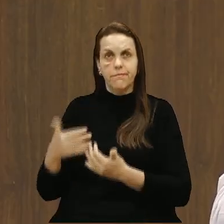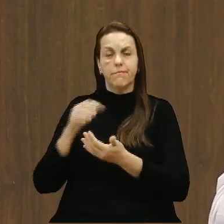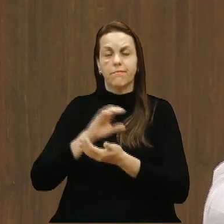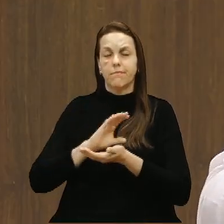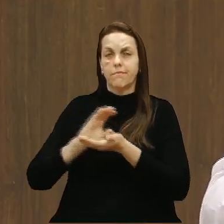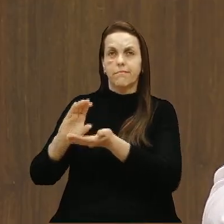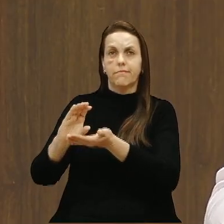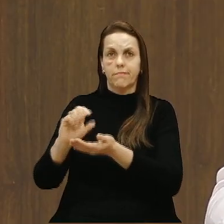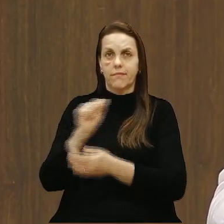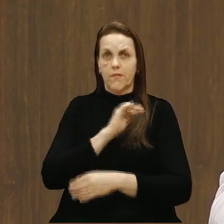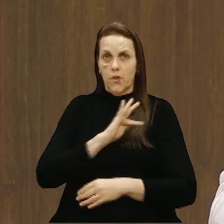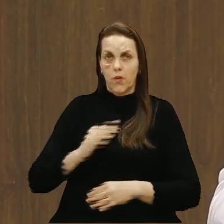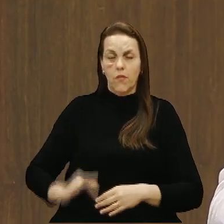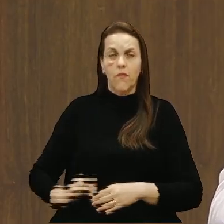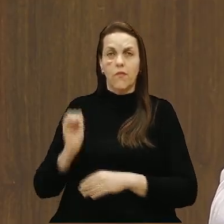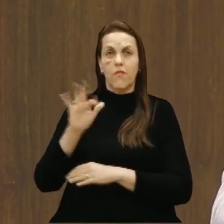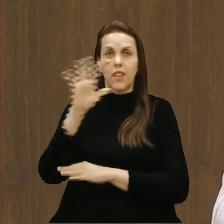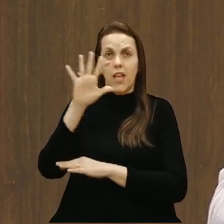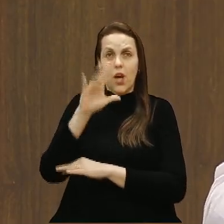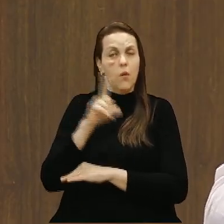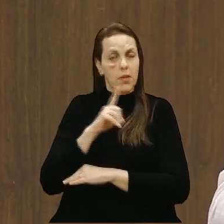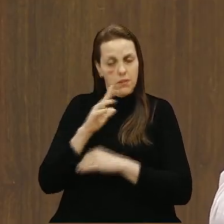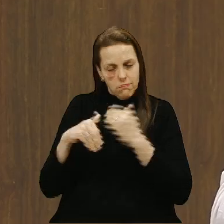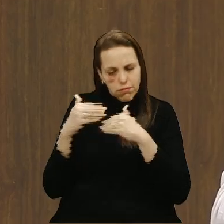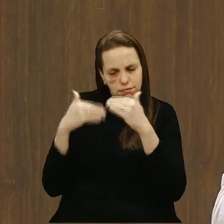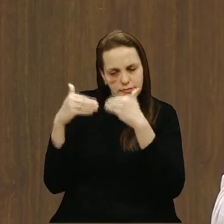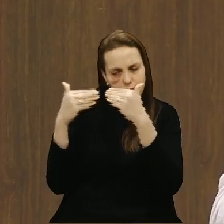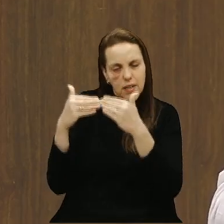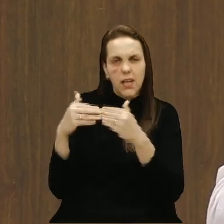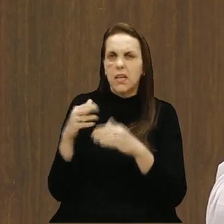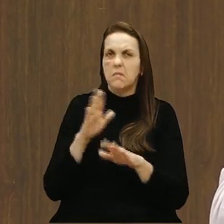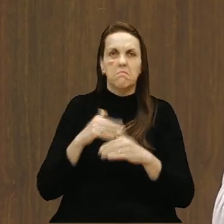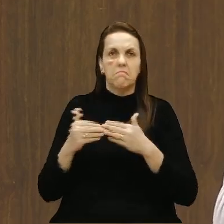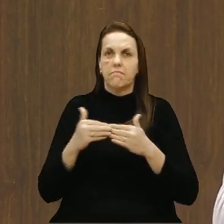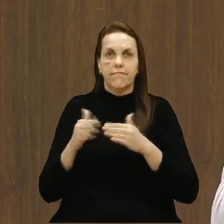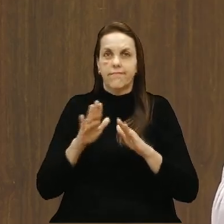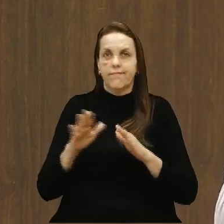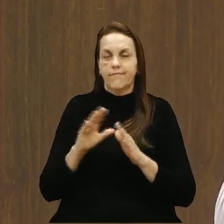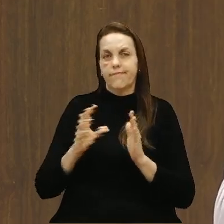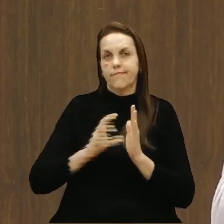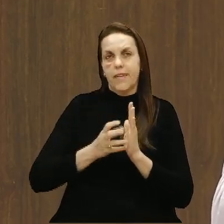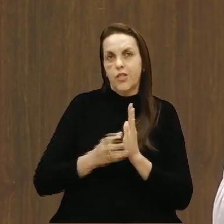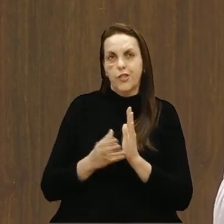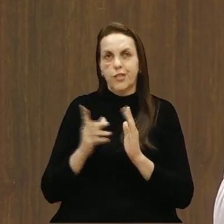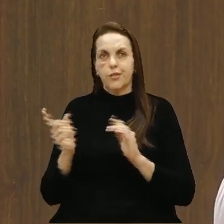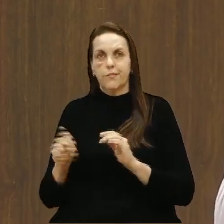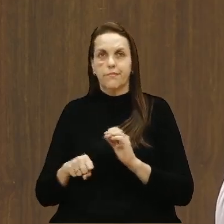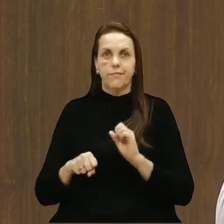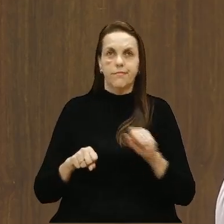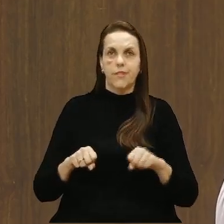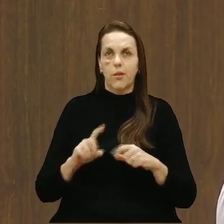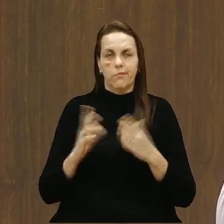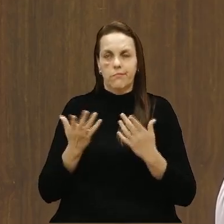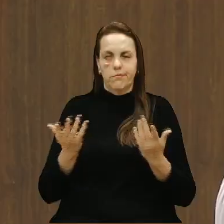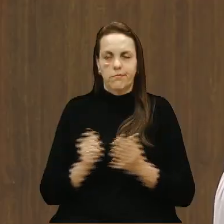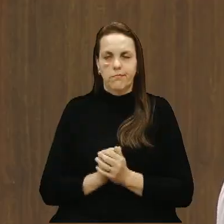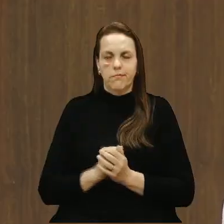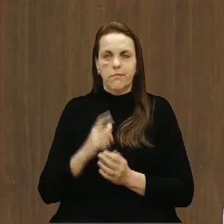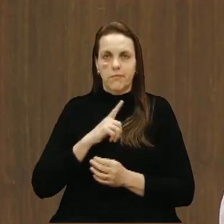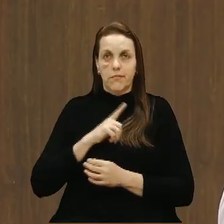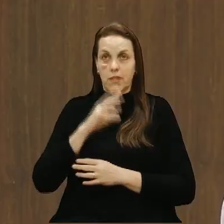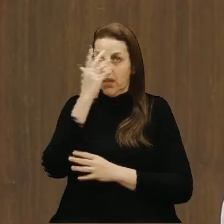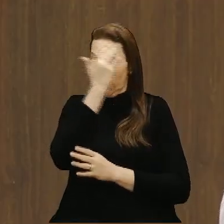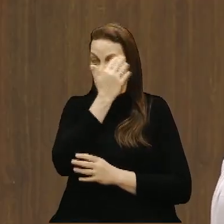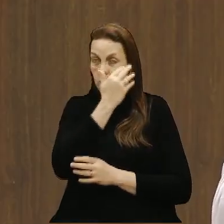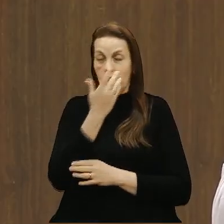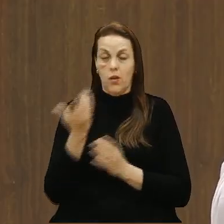público federal para a nossa cidade, para que a gente avance. Independente de nós sermos da oposição e o prefeito Adiló ser da oposição